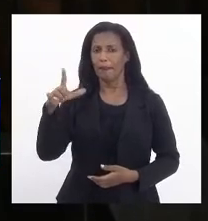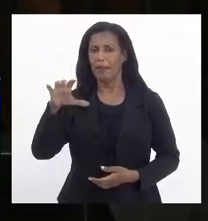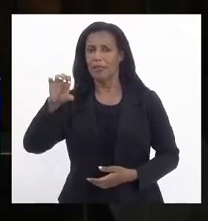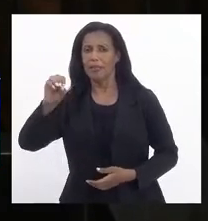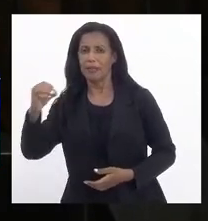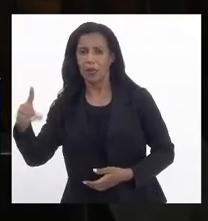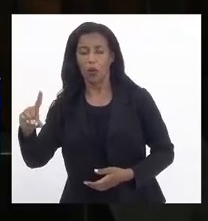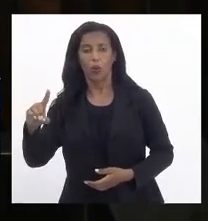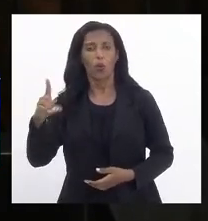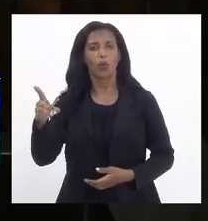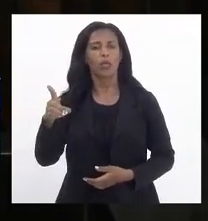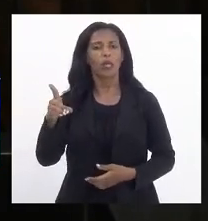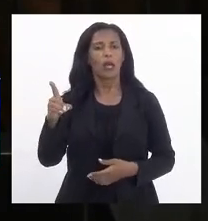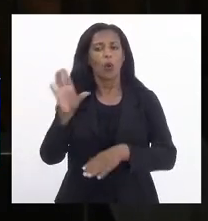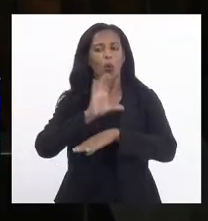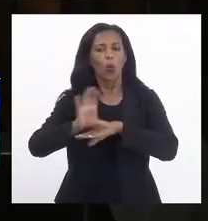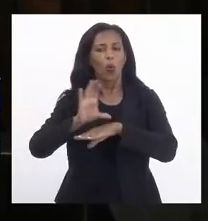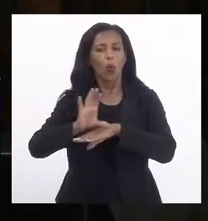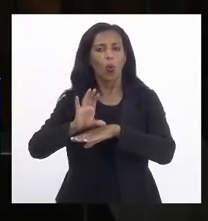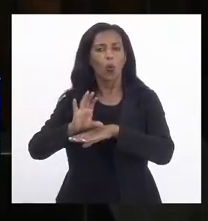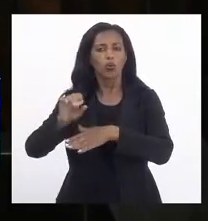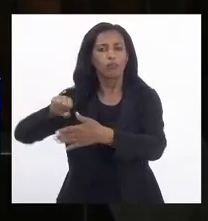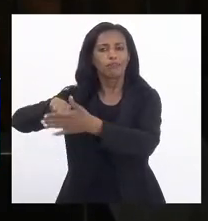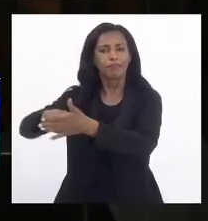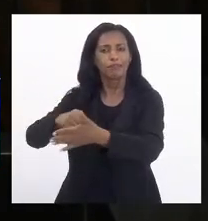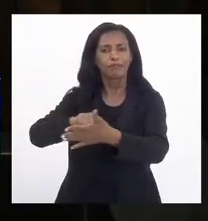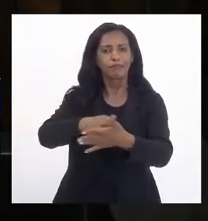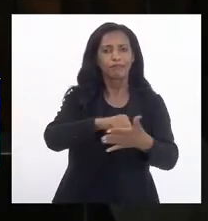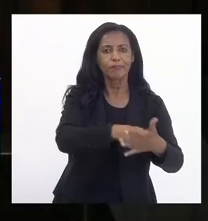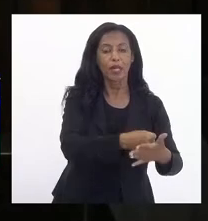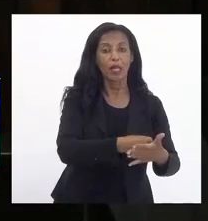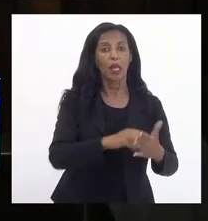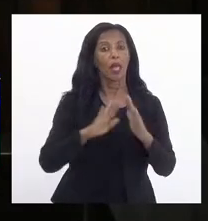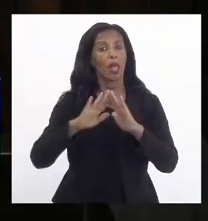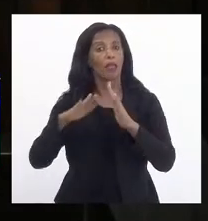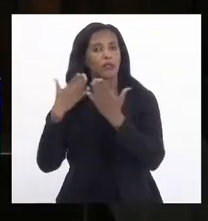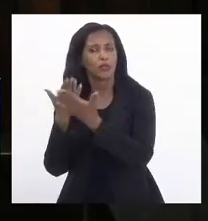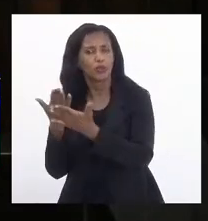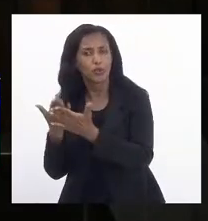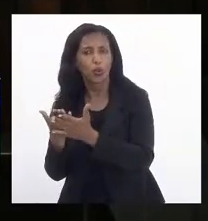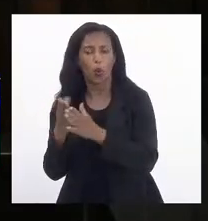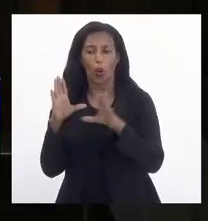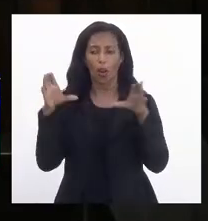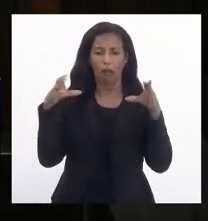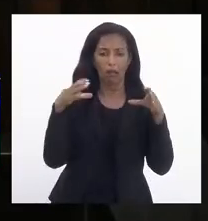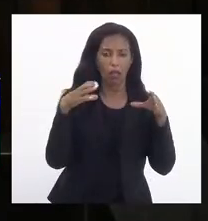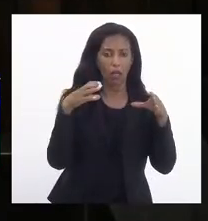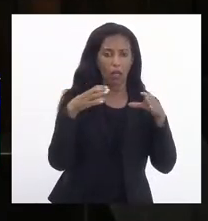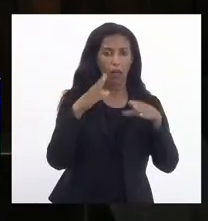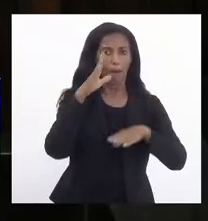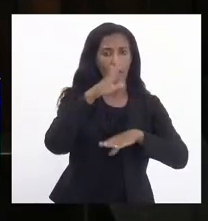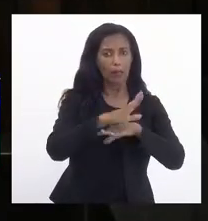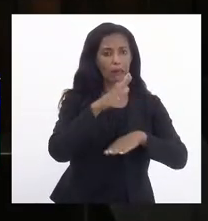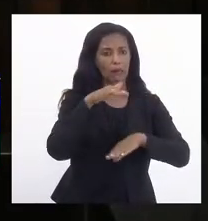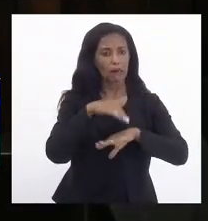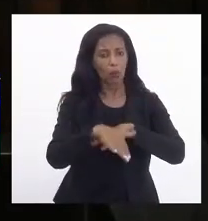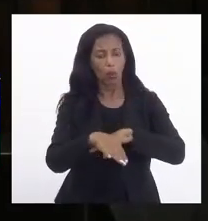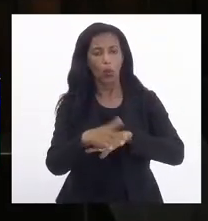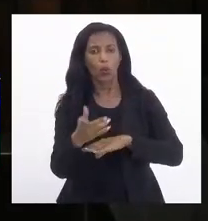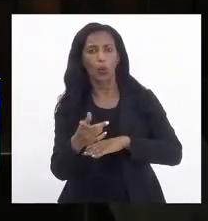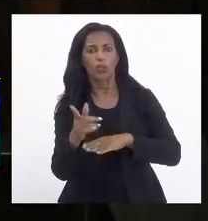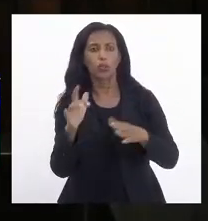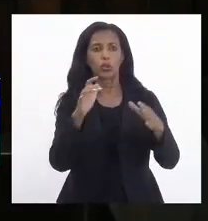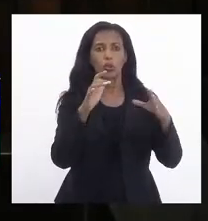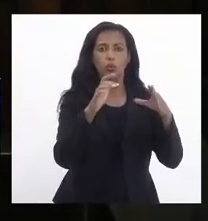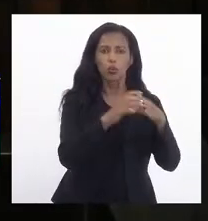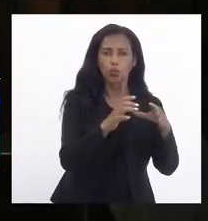fechamento de cursos, de escolas, de turnos e determinadas modalidades de ensino em